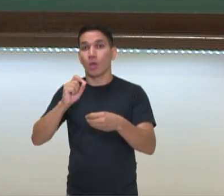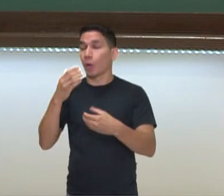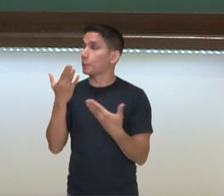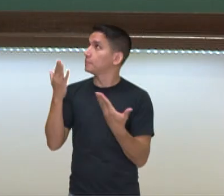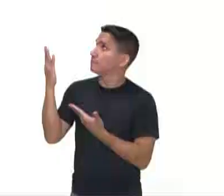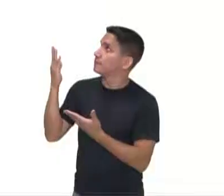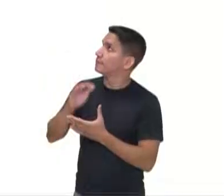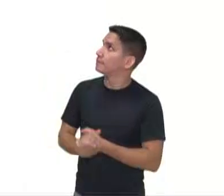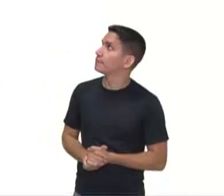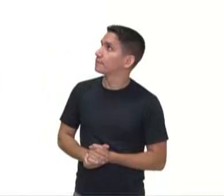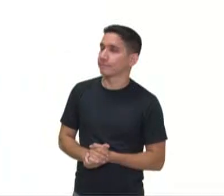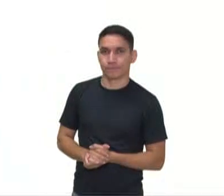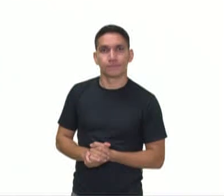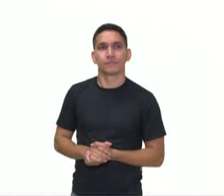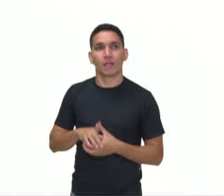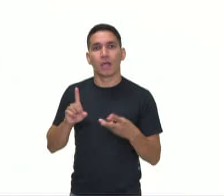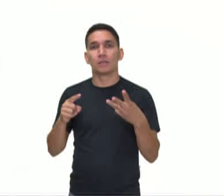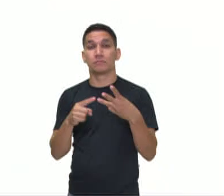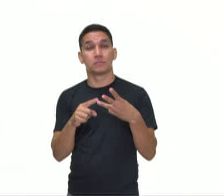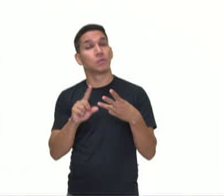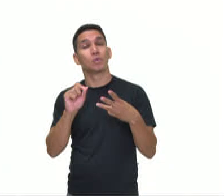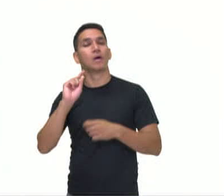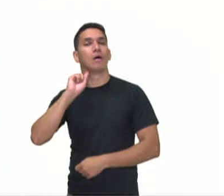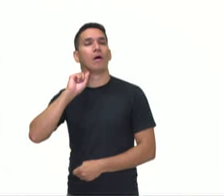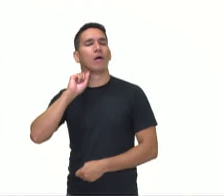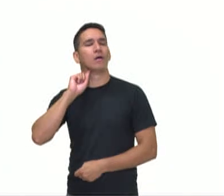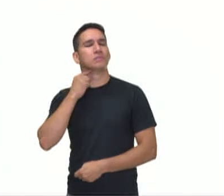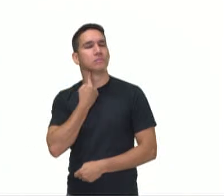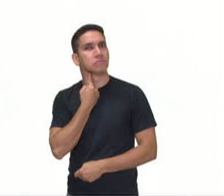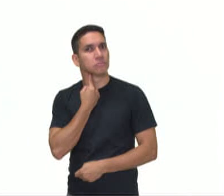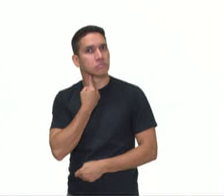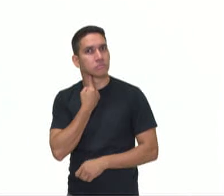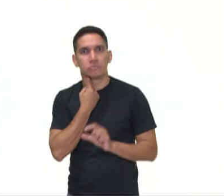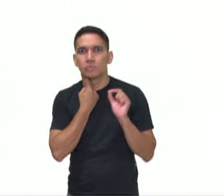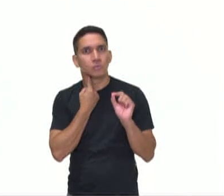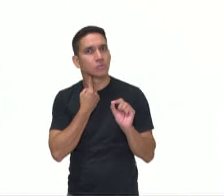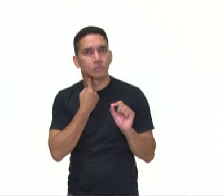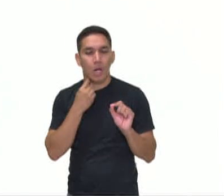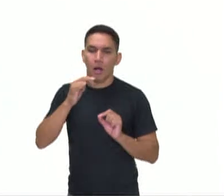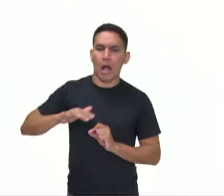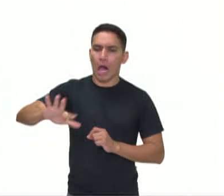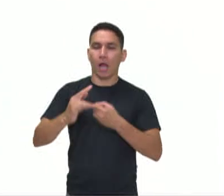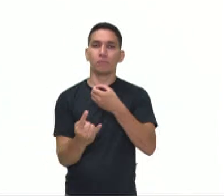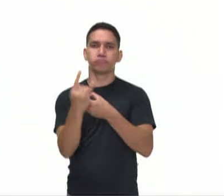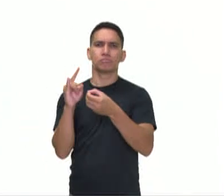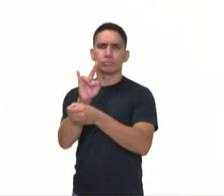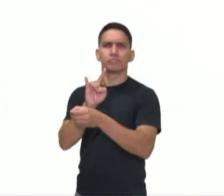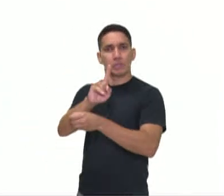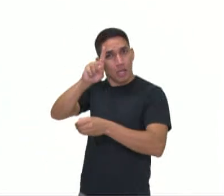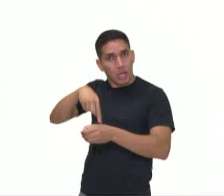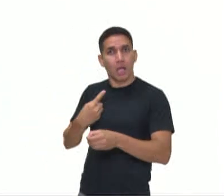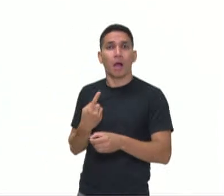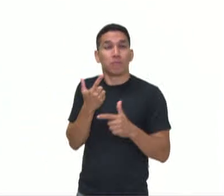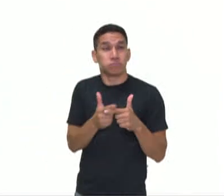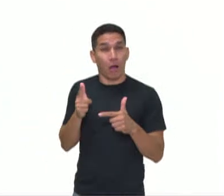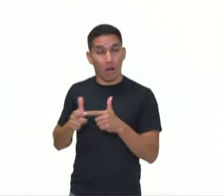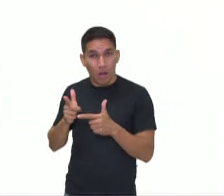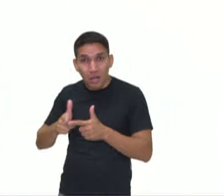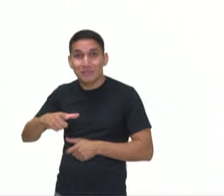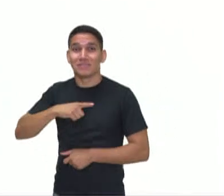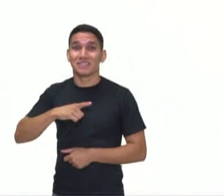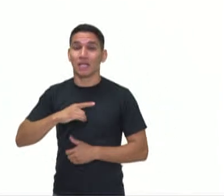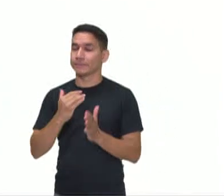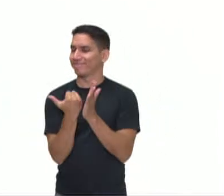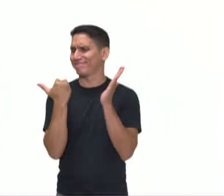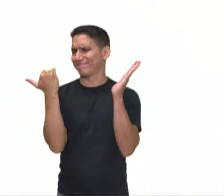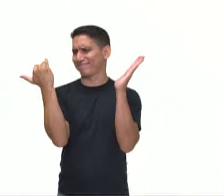você vê na tela, é a poluição. E a poluição nos centros urbanos tornou-se uma das problemáticas mais